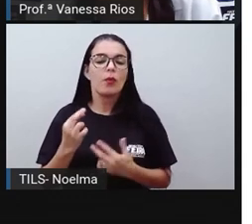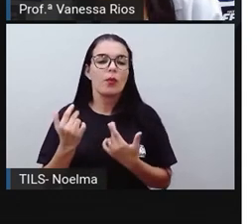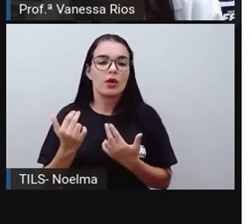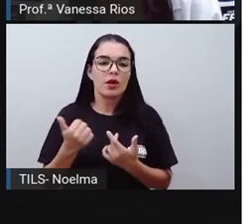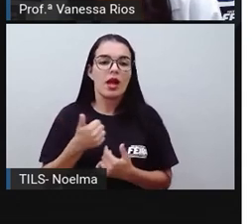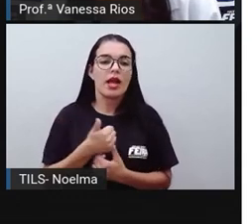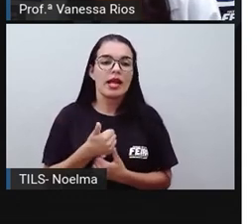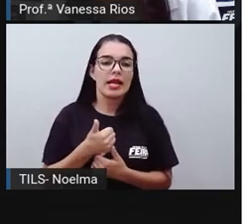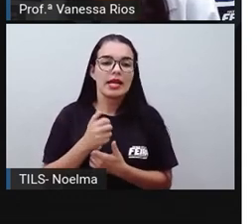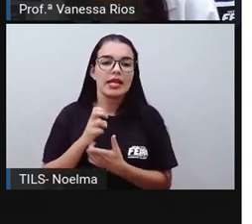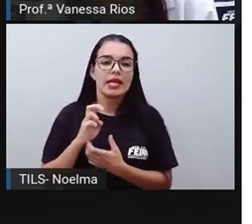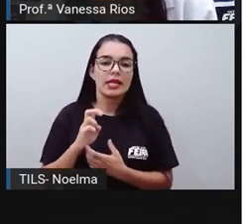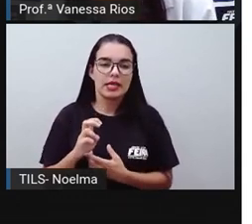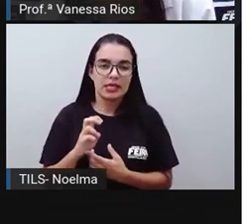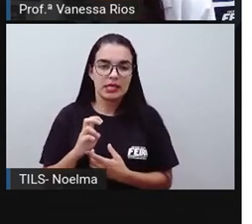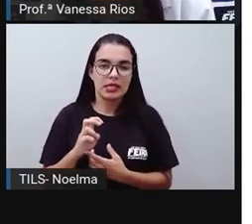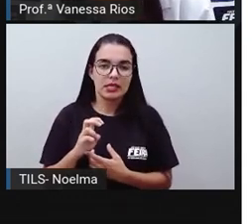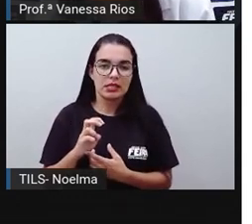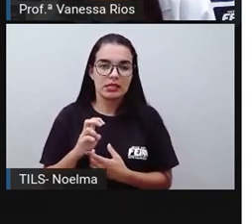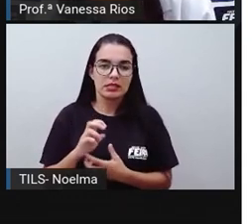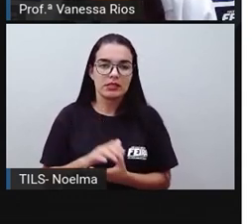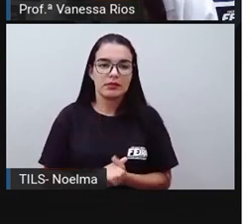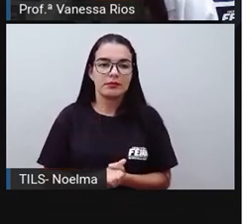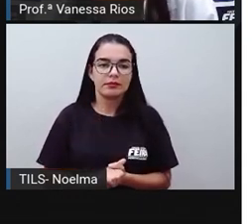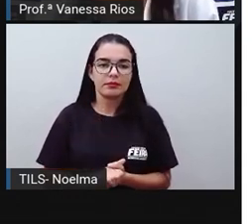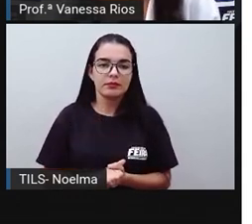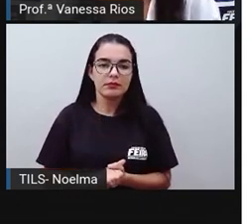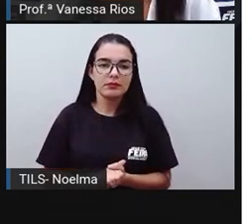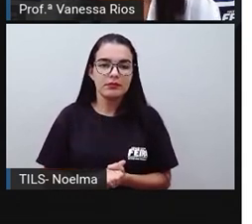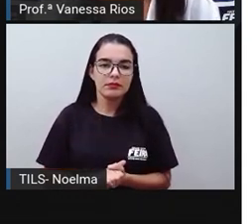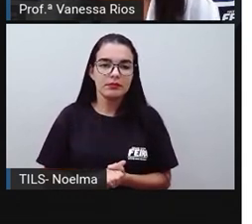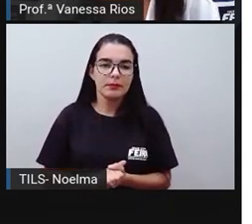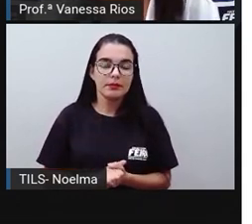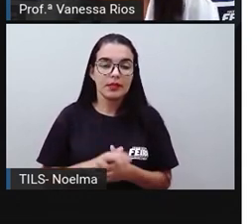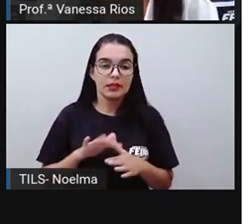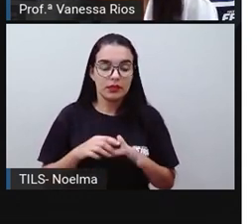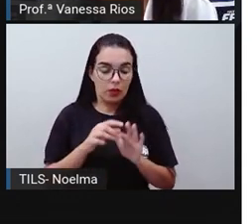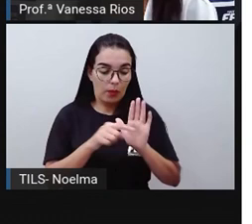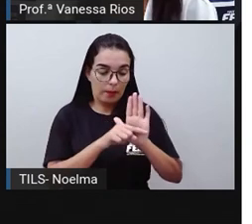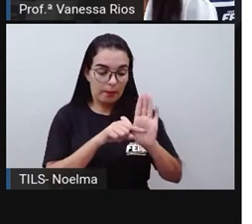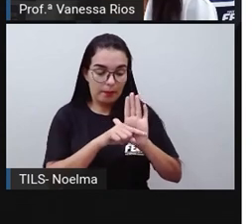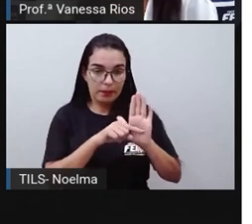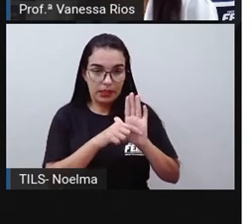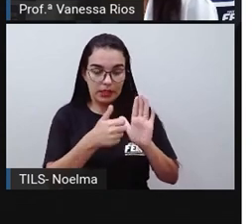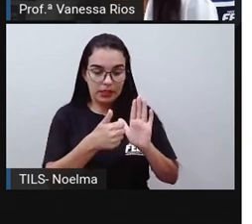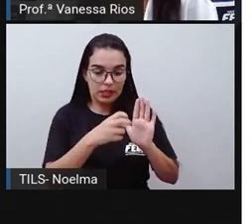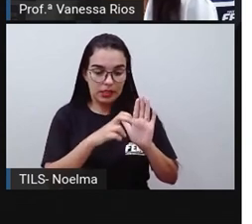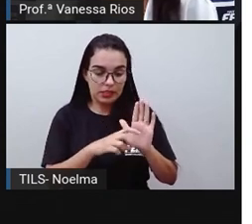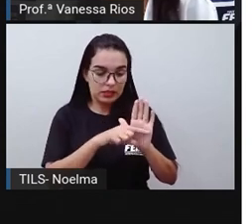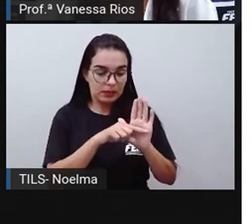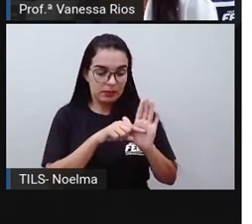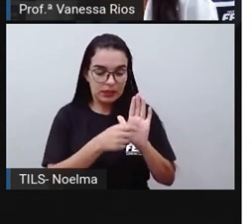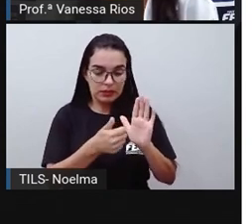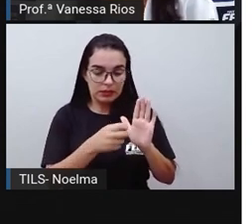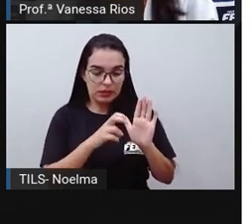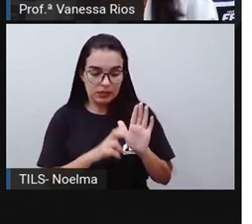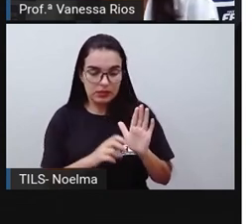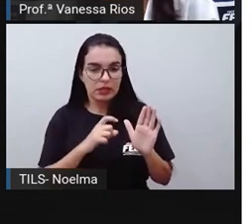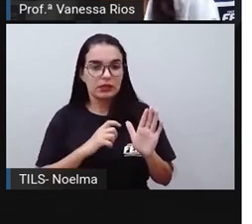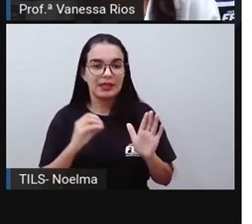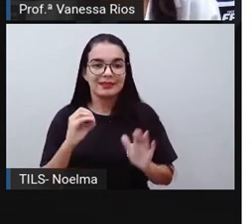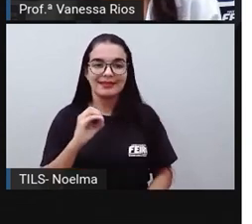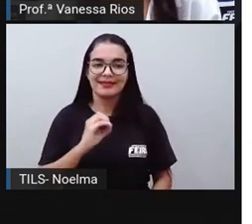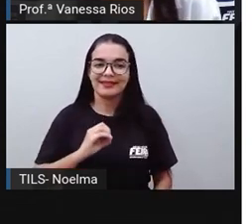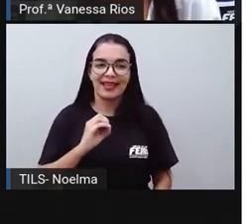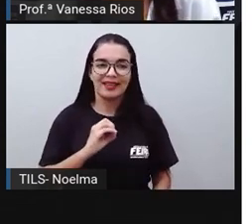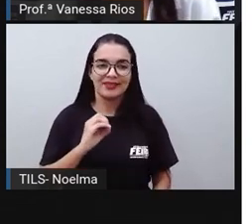5, porque 3 vezes 5 é igual a 15. Quando a gente faz a subtração aqui de 15 menos 15, a gente percebe que não